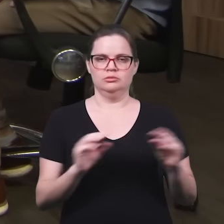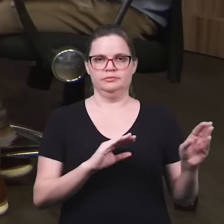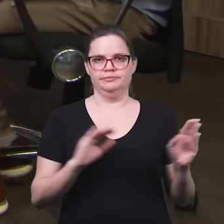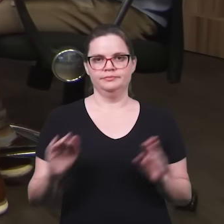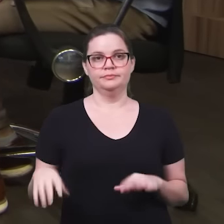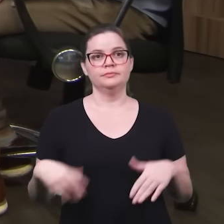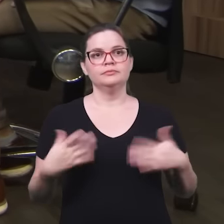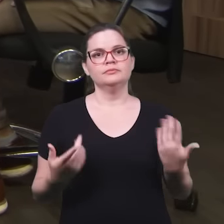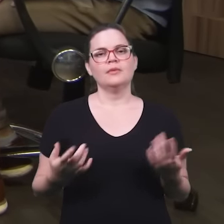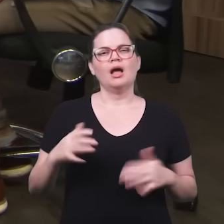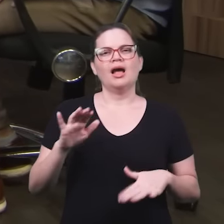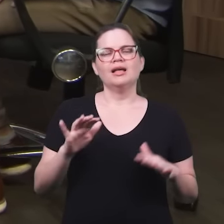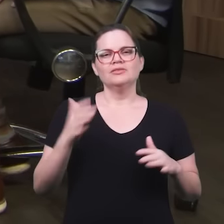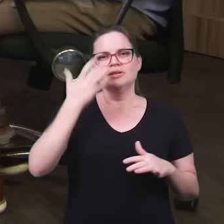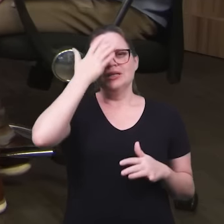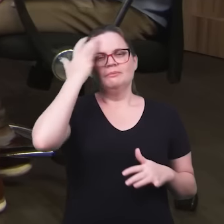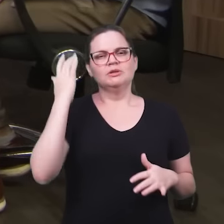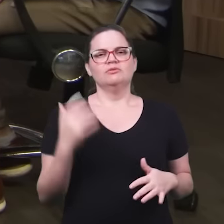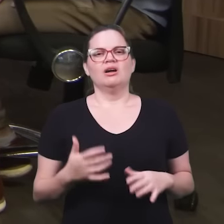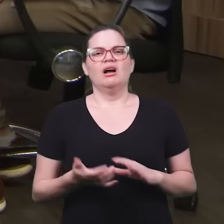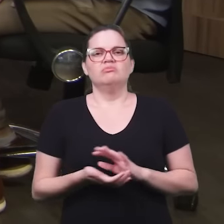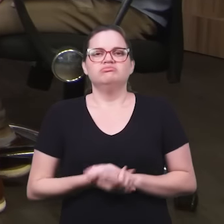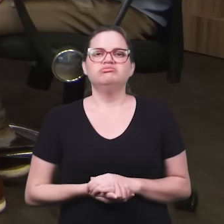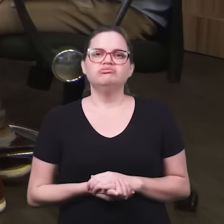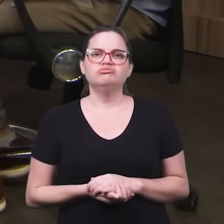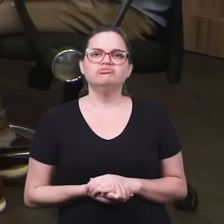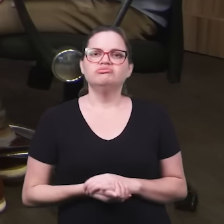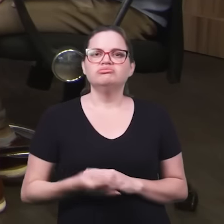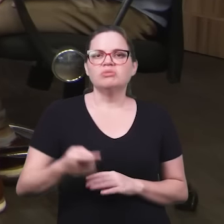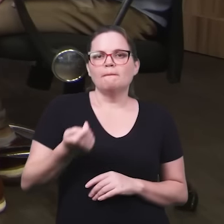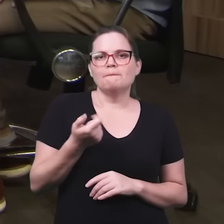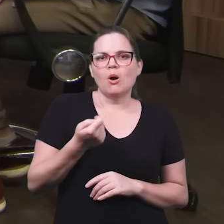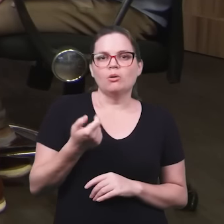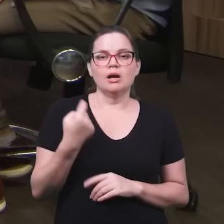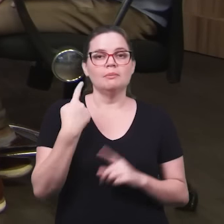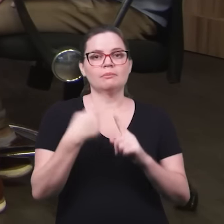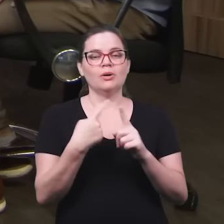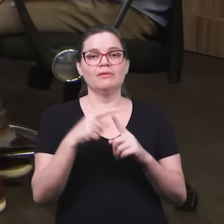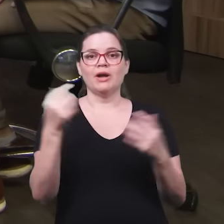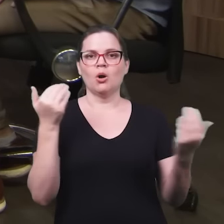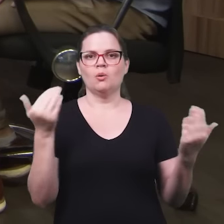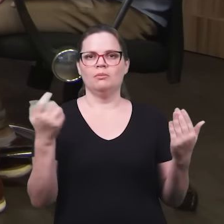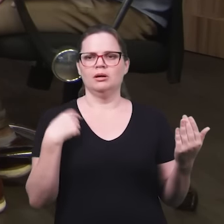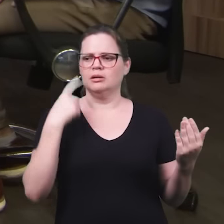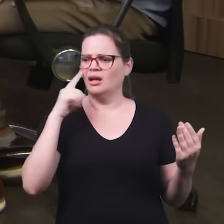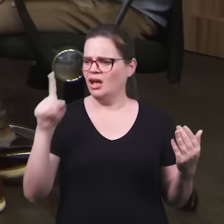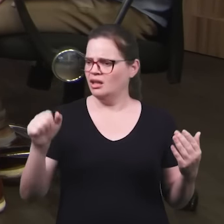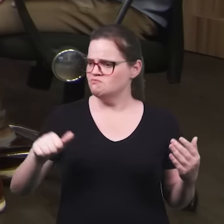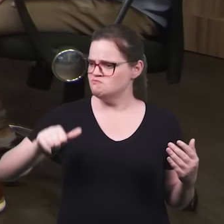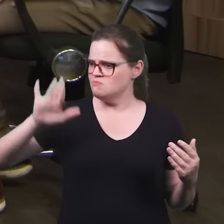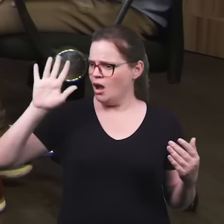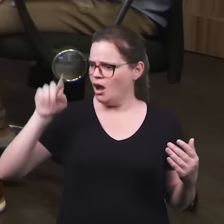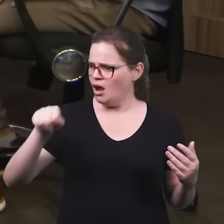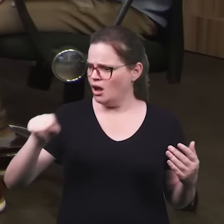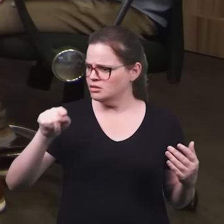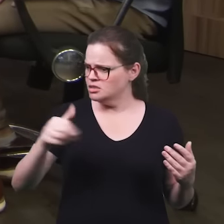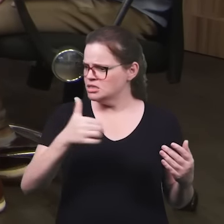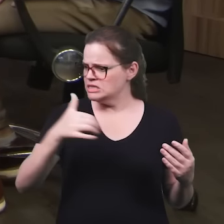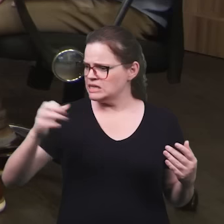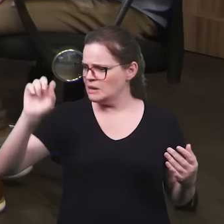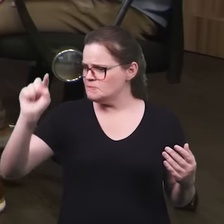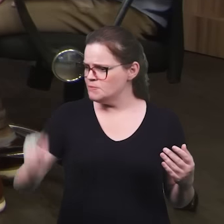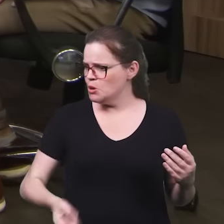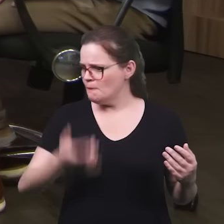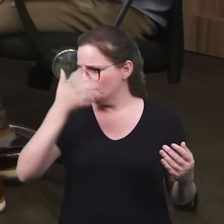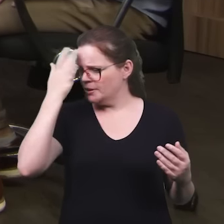tudo, esse desânimo que muitas vezes sobrevém, nada mais é do que uma comparação. A pessoa olha para o lado e fala, o fulano que está produzindo conteúdo semelhante